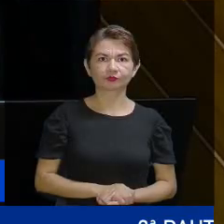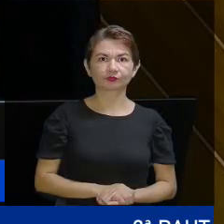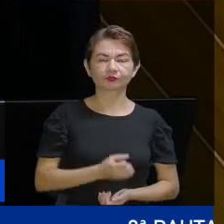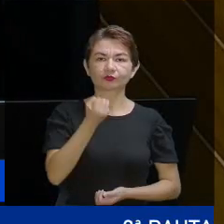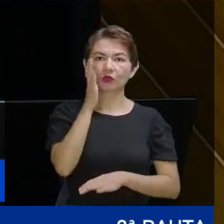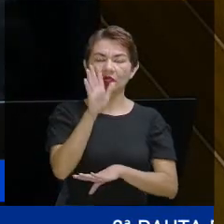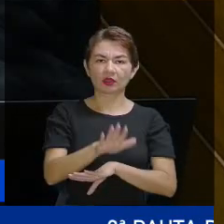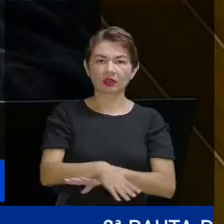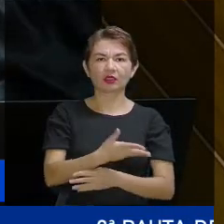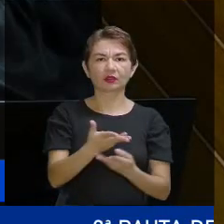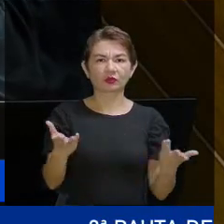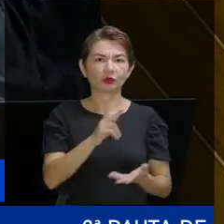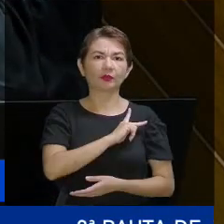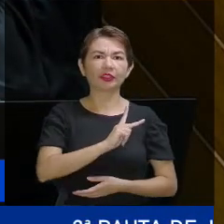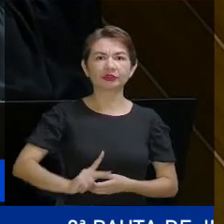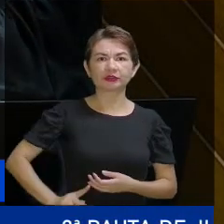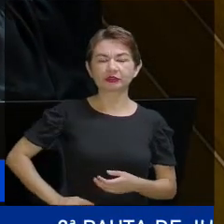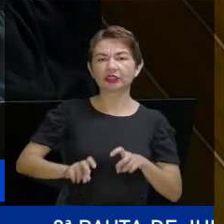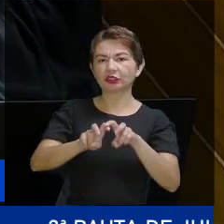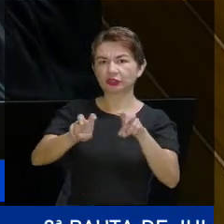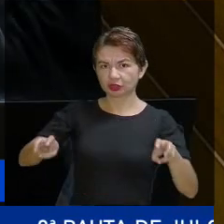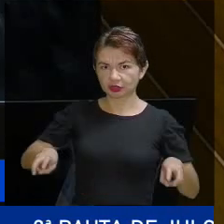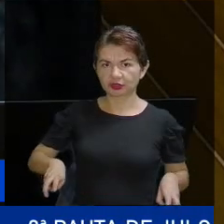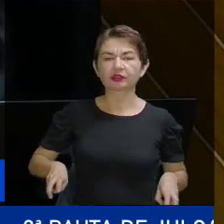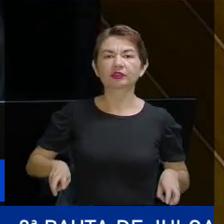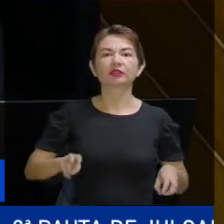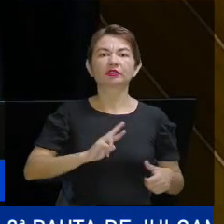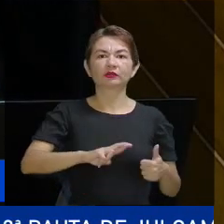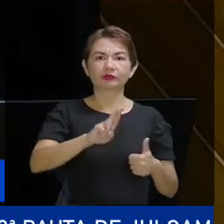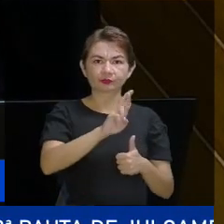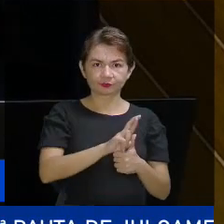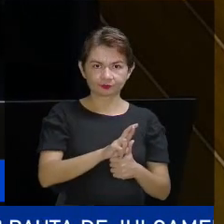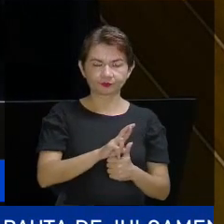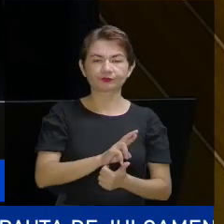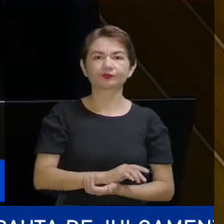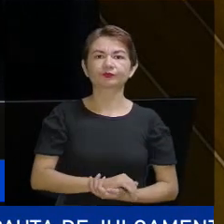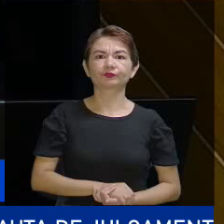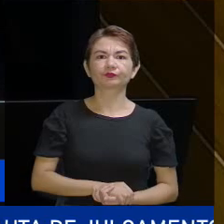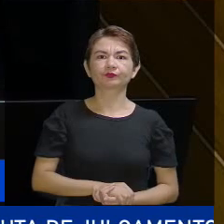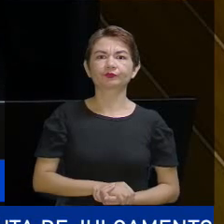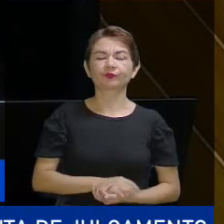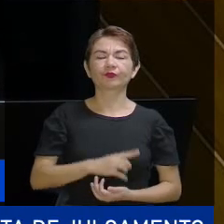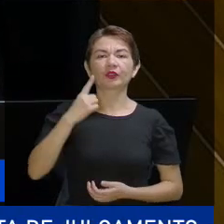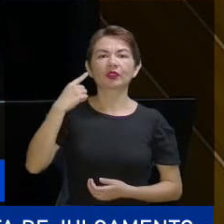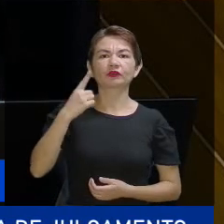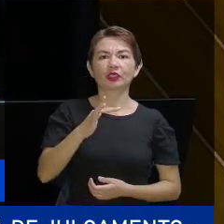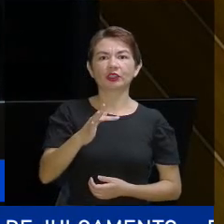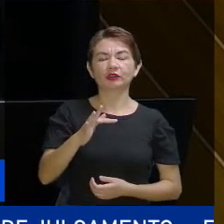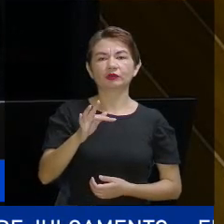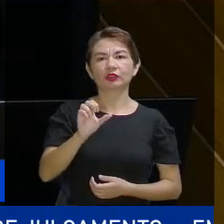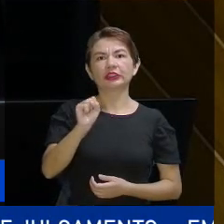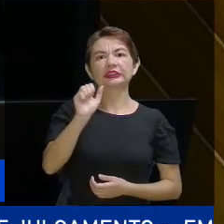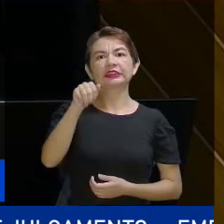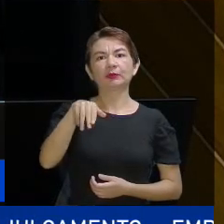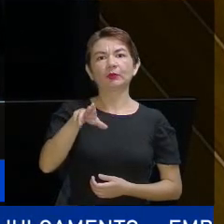o óculos de Boa tarde armação a todos, escura, senhor presidente, colegas, toda a procuradora, doutor Falavinha.